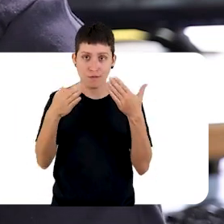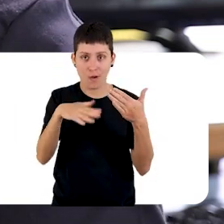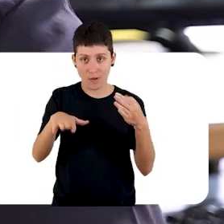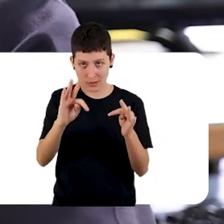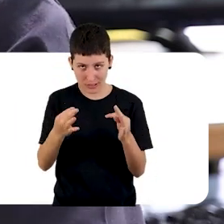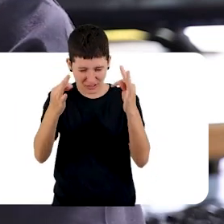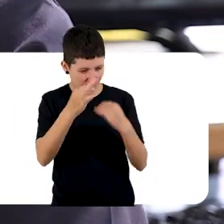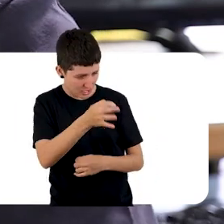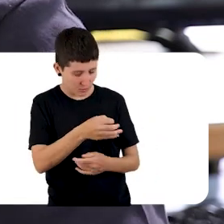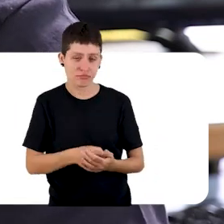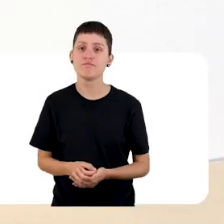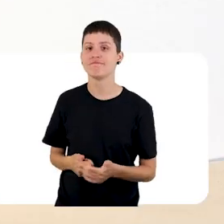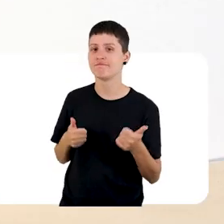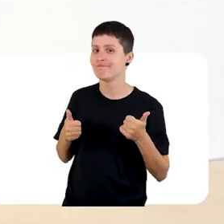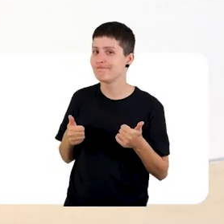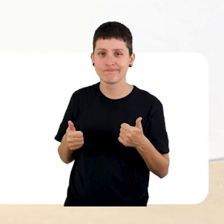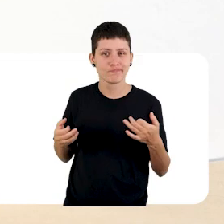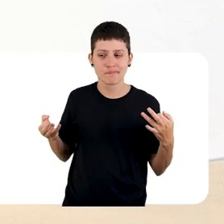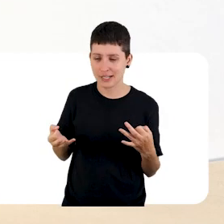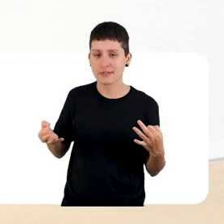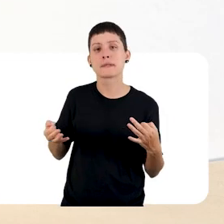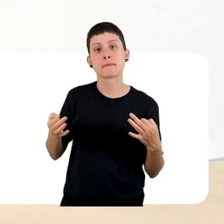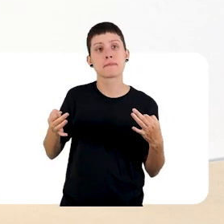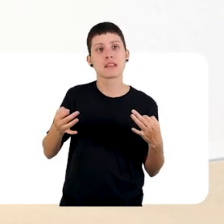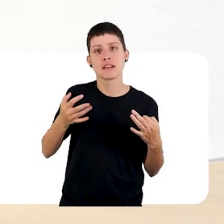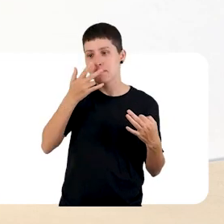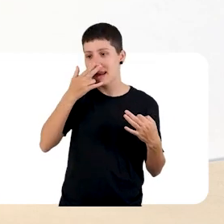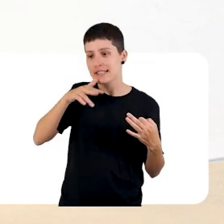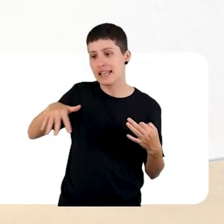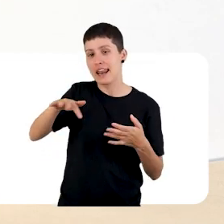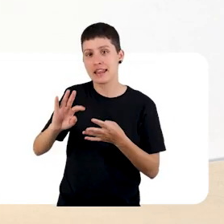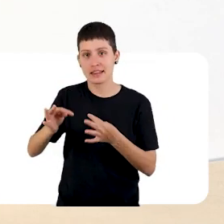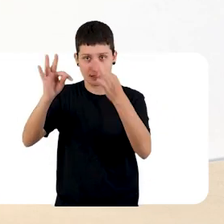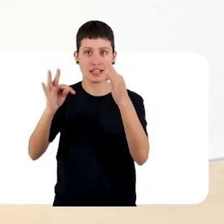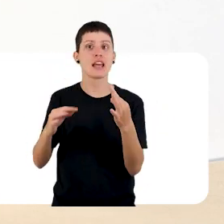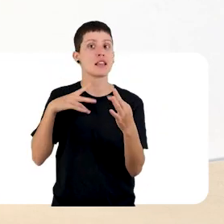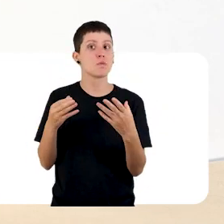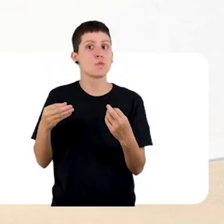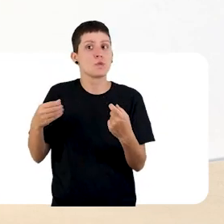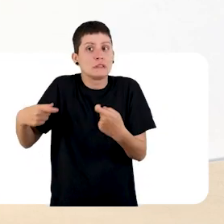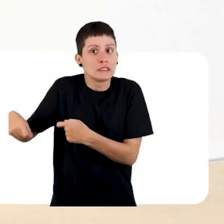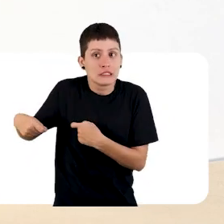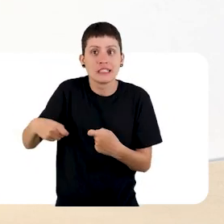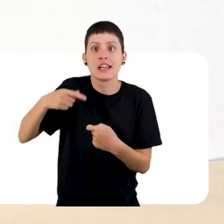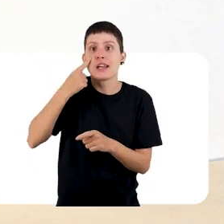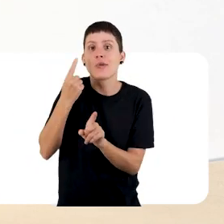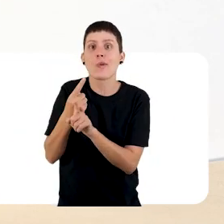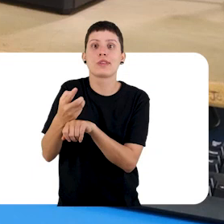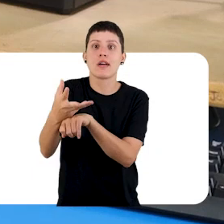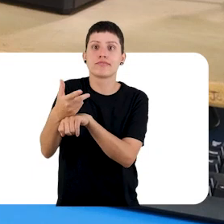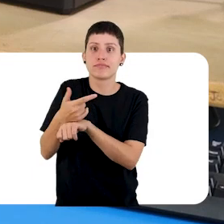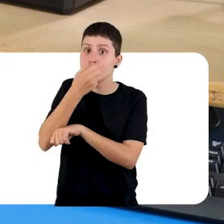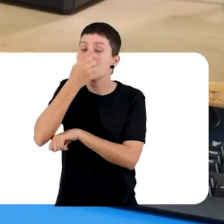a área da tecnologia, é isso? Exatamente. Existe uma necessidade muito grande das empresas de tecnologia por talentos